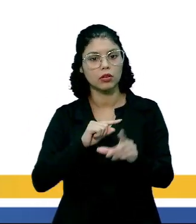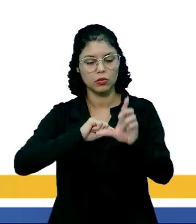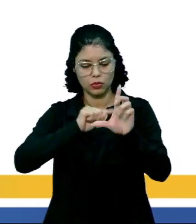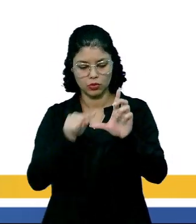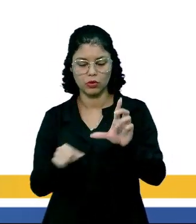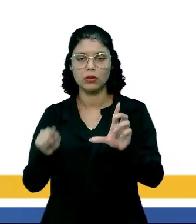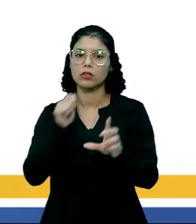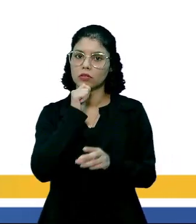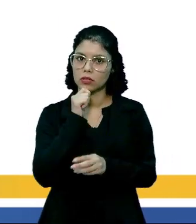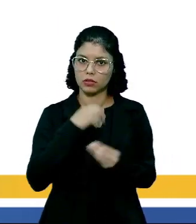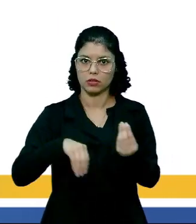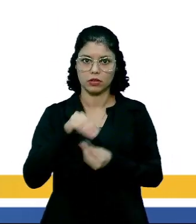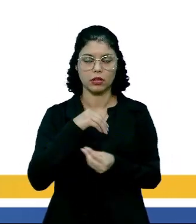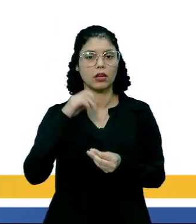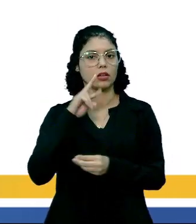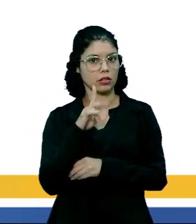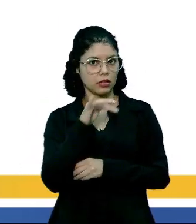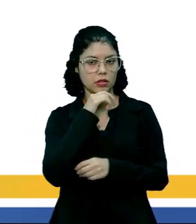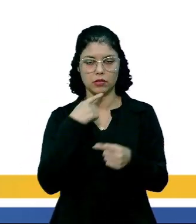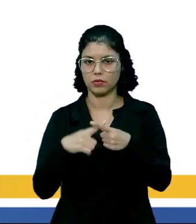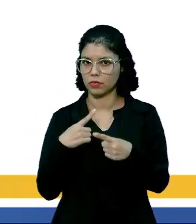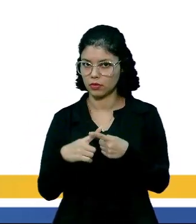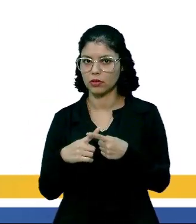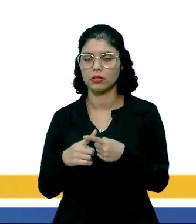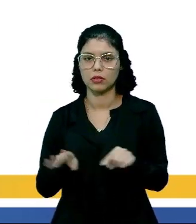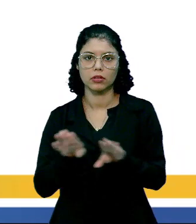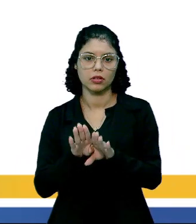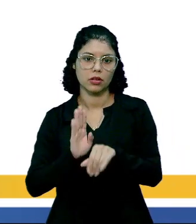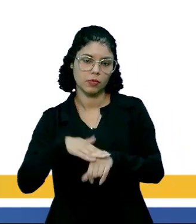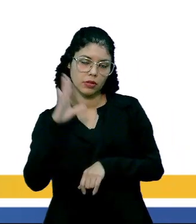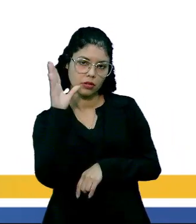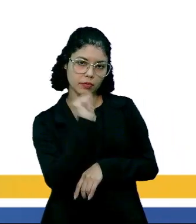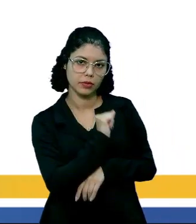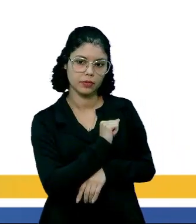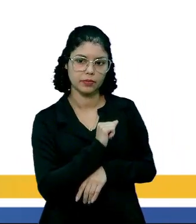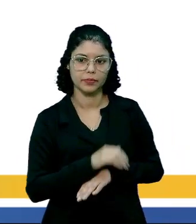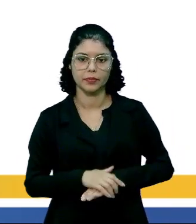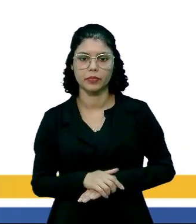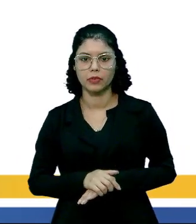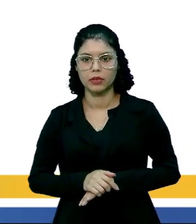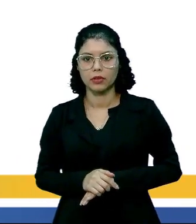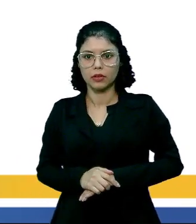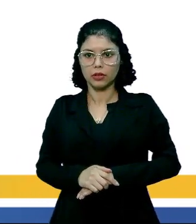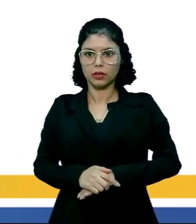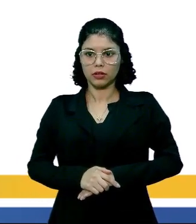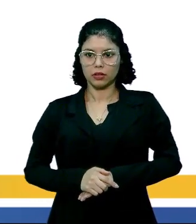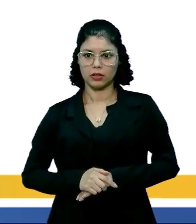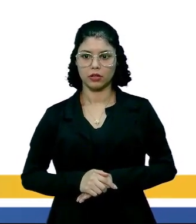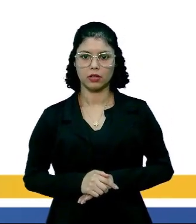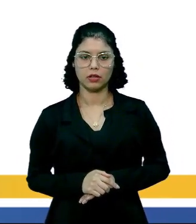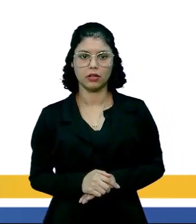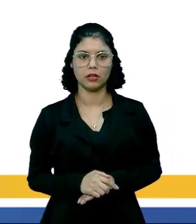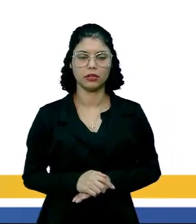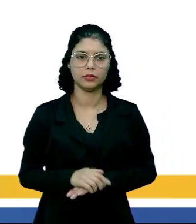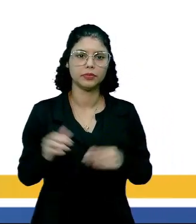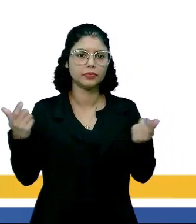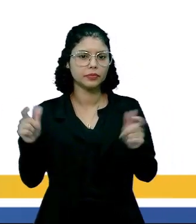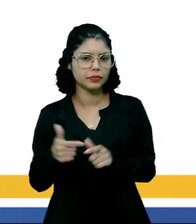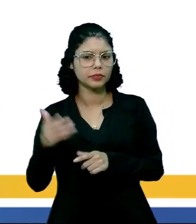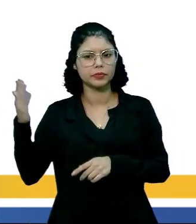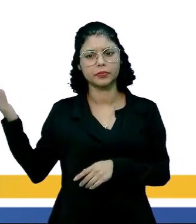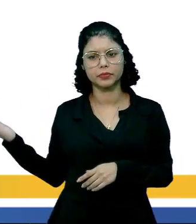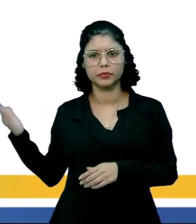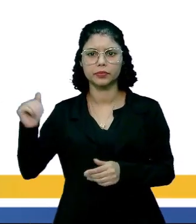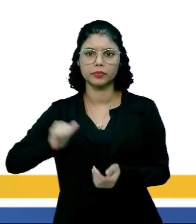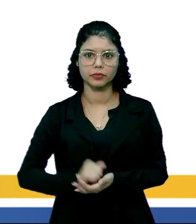menor essa curva Menor Ela é reação catalisada porque ela é mais rápida perfeito Então olha só catalisador vai funcionar